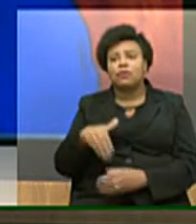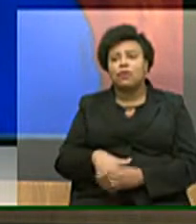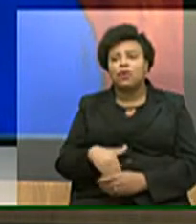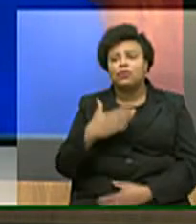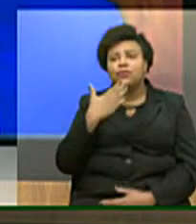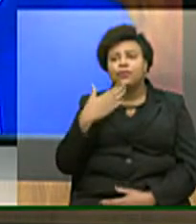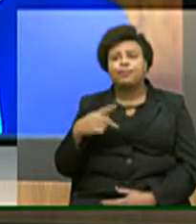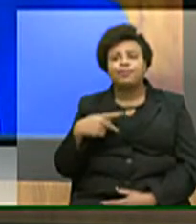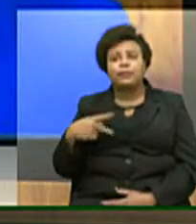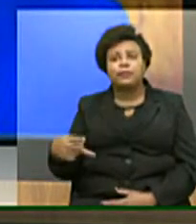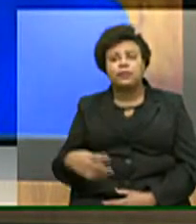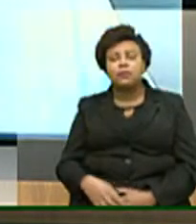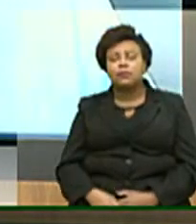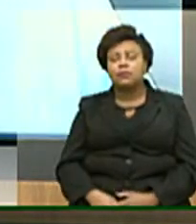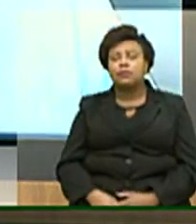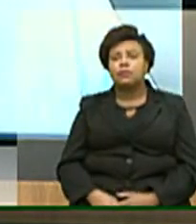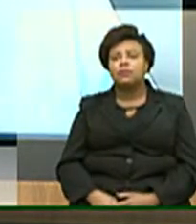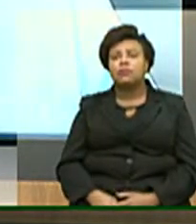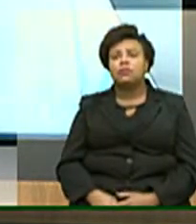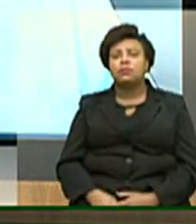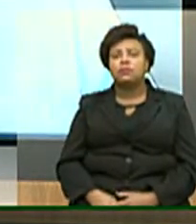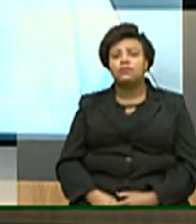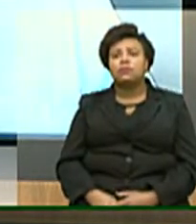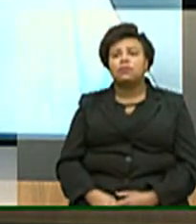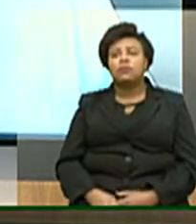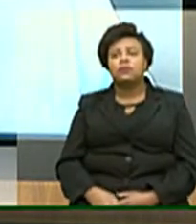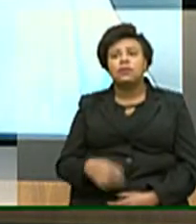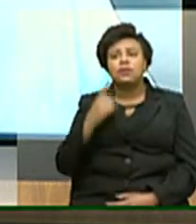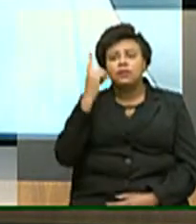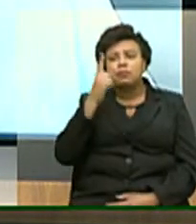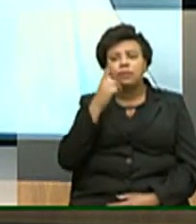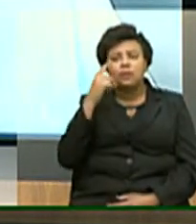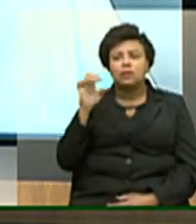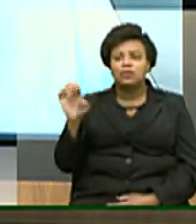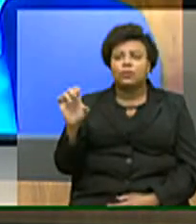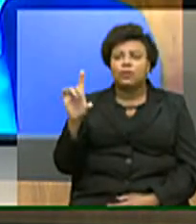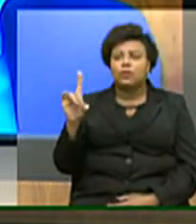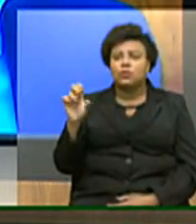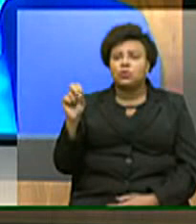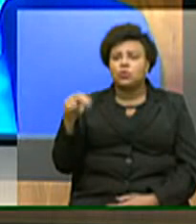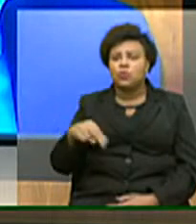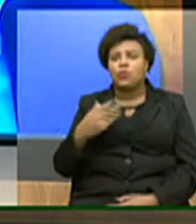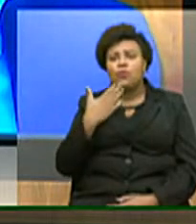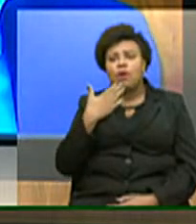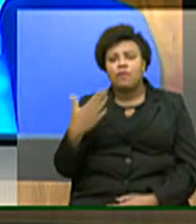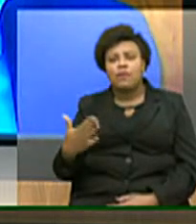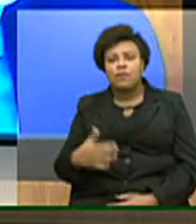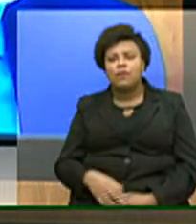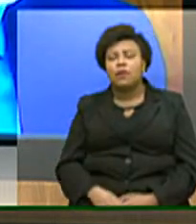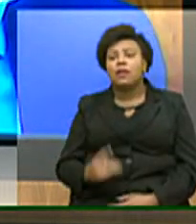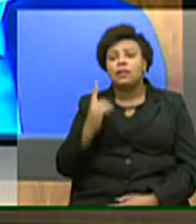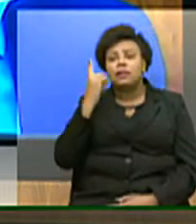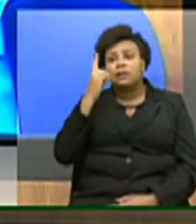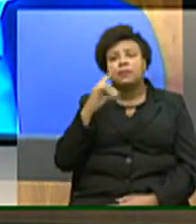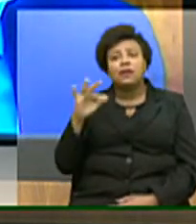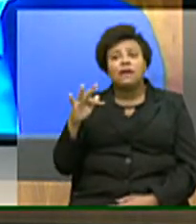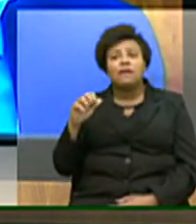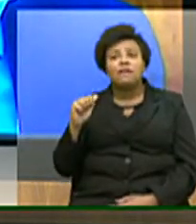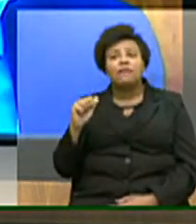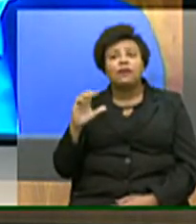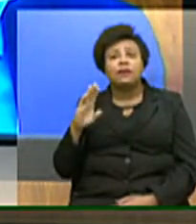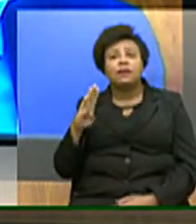senhor presidente. Deputado Edson Brum. Favorável, senhor presidente. Deputado Fábio